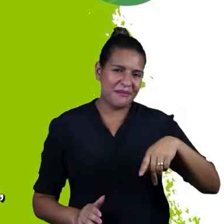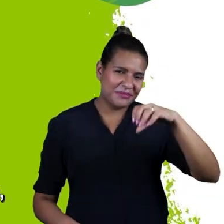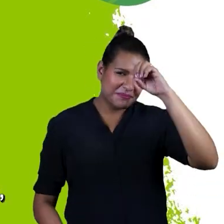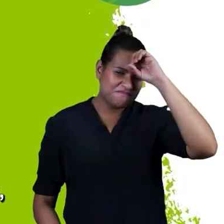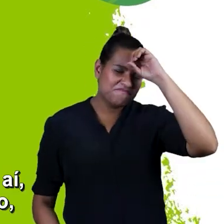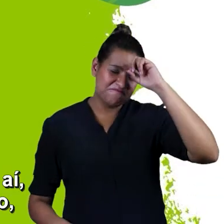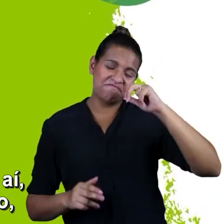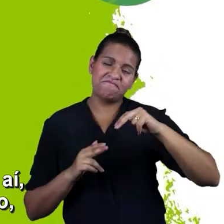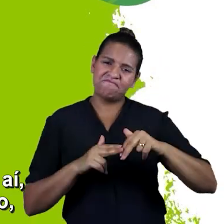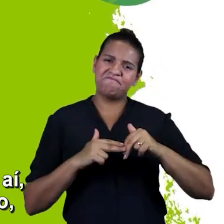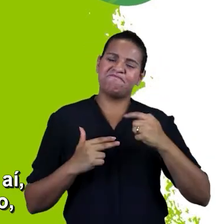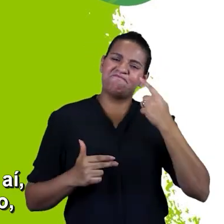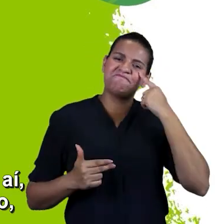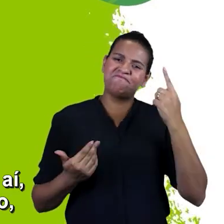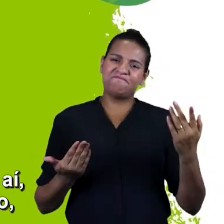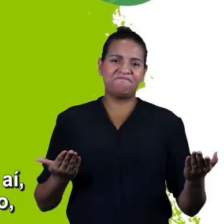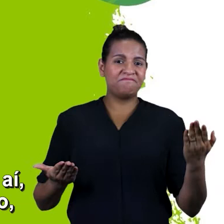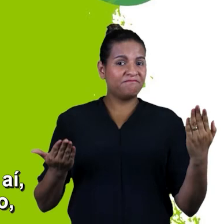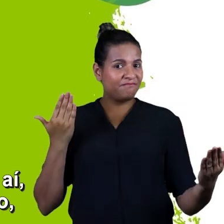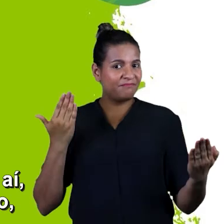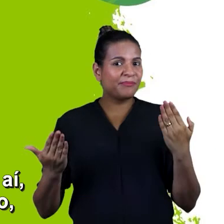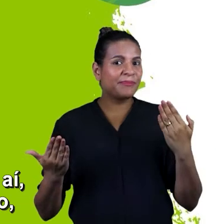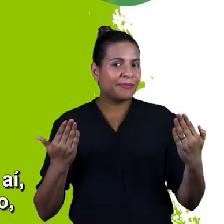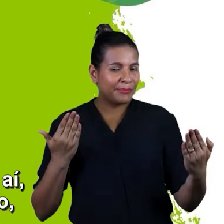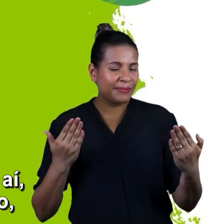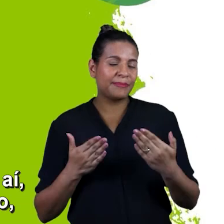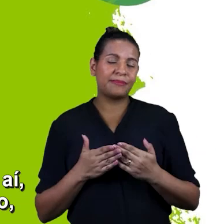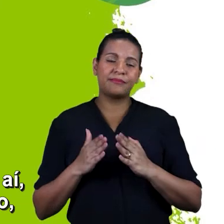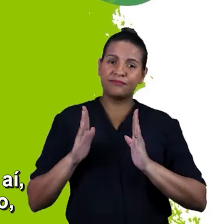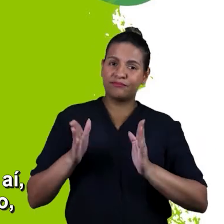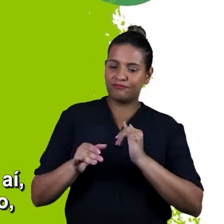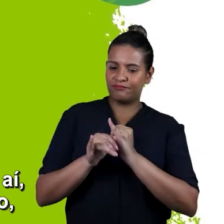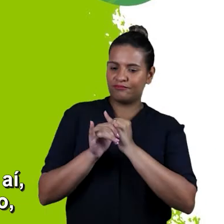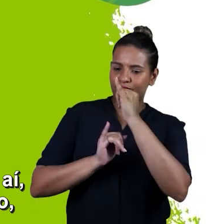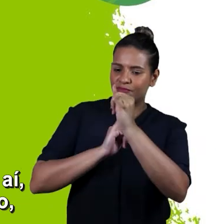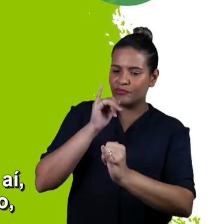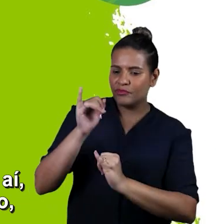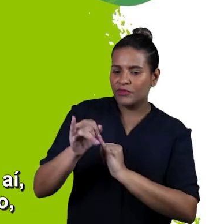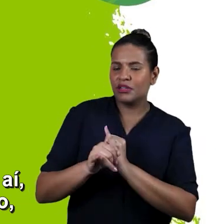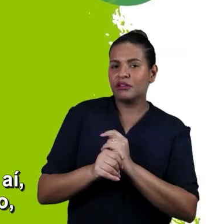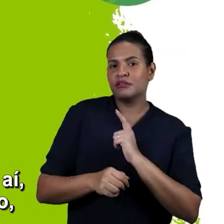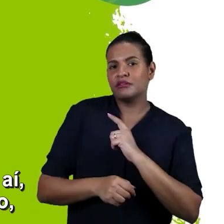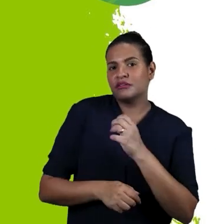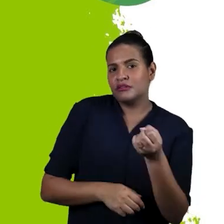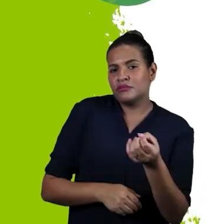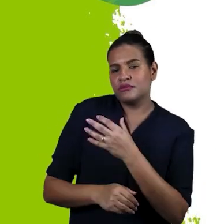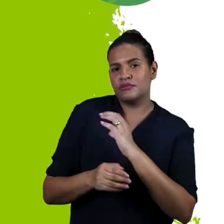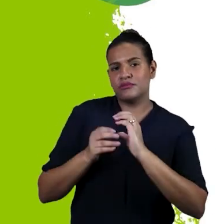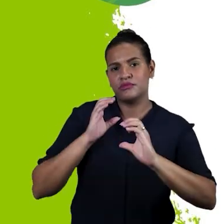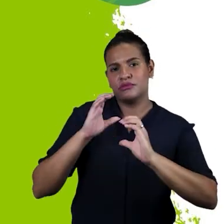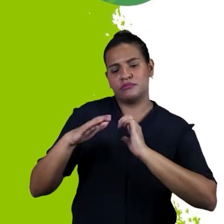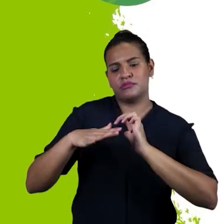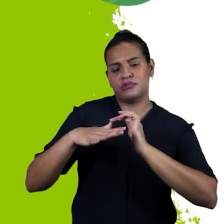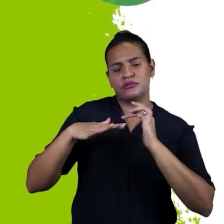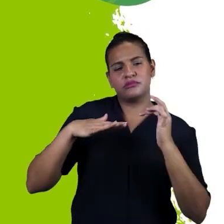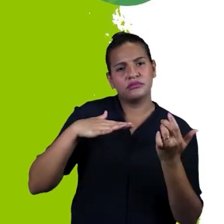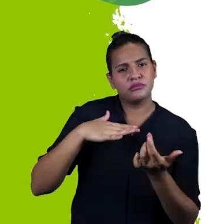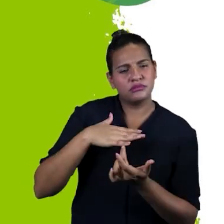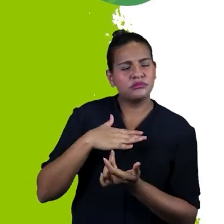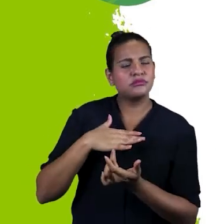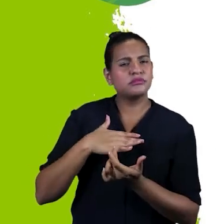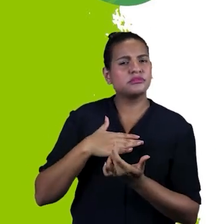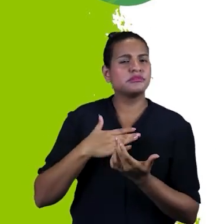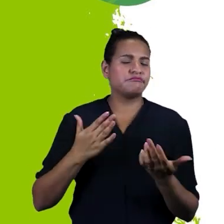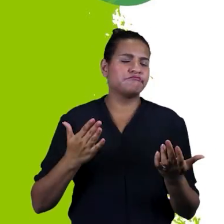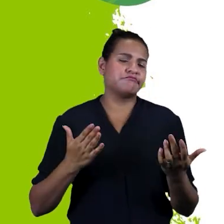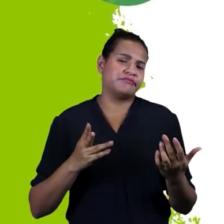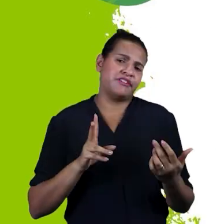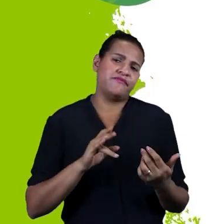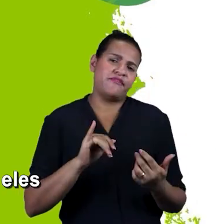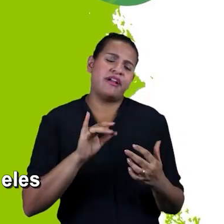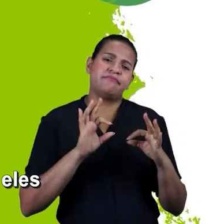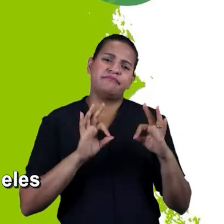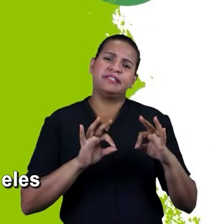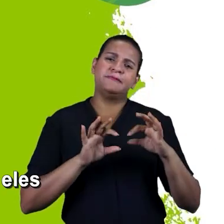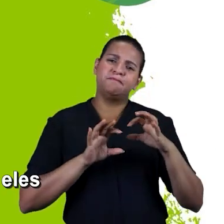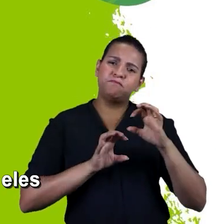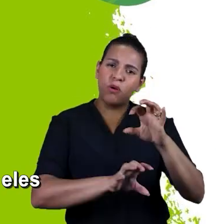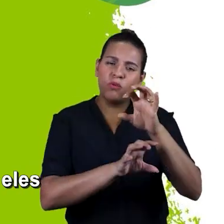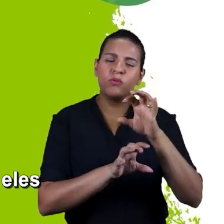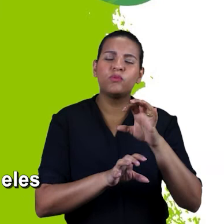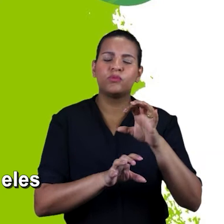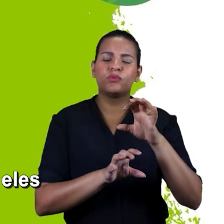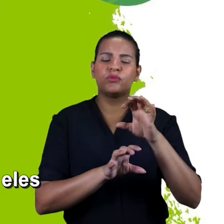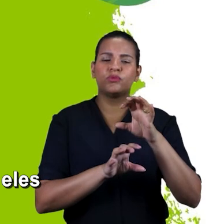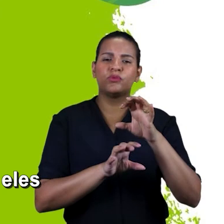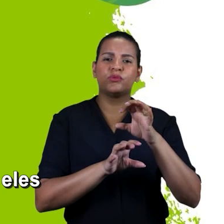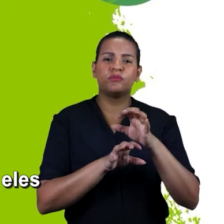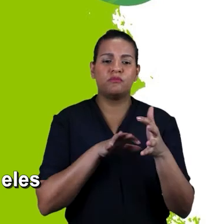para os meios, porque é inevitável, eles já estão aí, né? Os novos meios de comunicação, a internet, as redes sociais. Que a gente